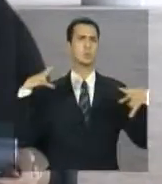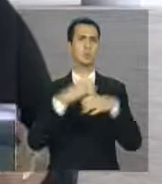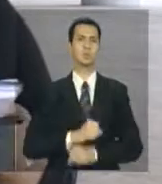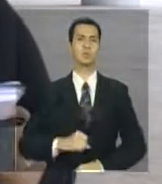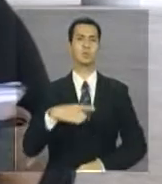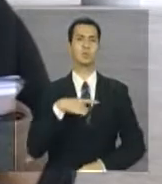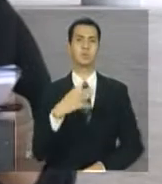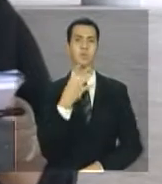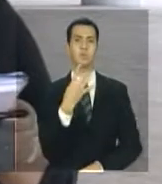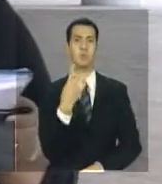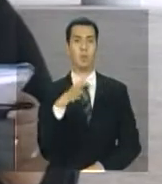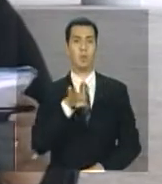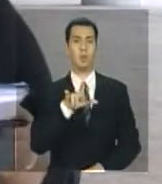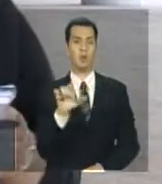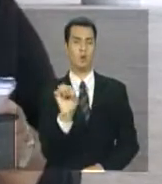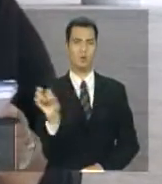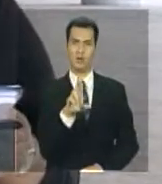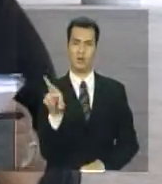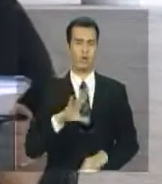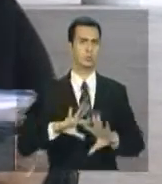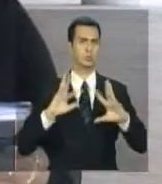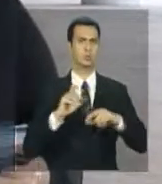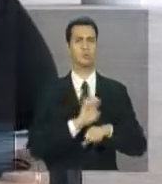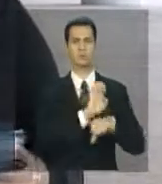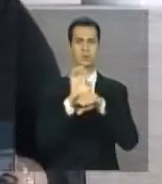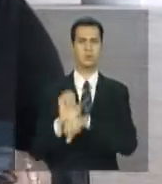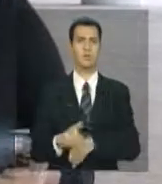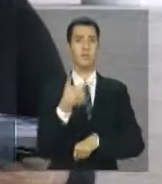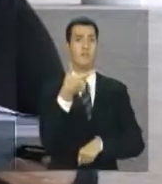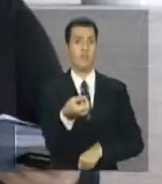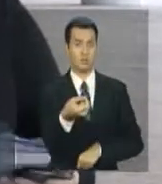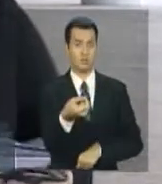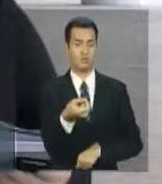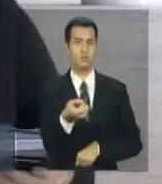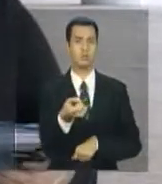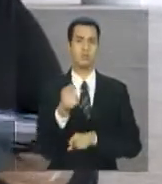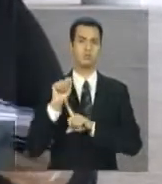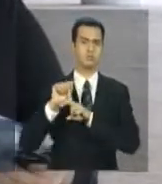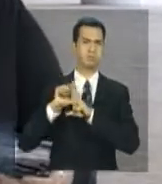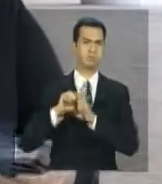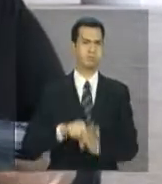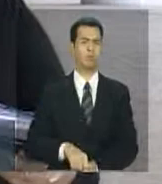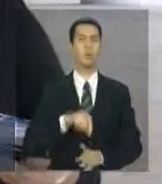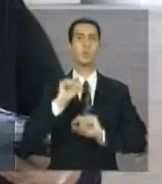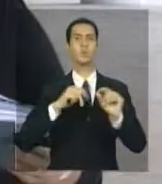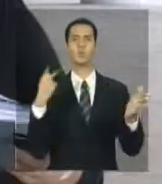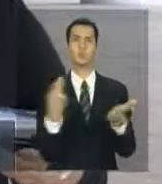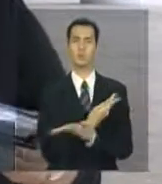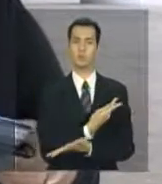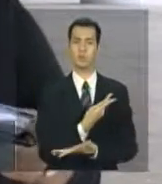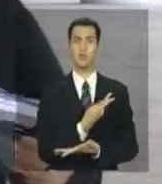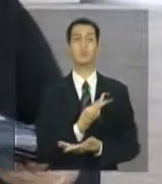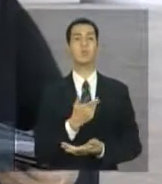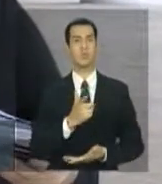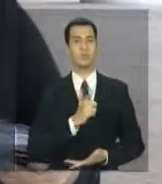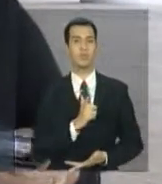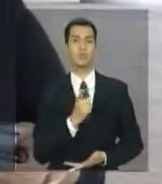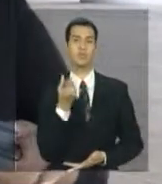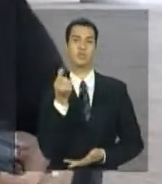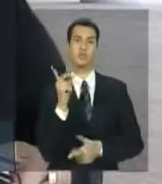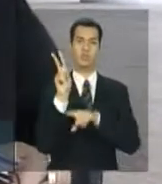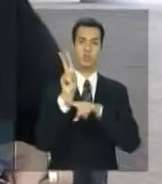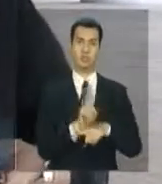de reais em crédito fiscal liberados para 20 estados nos últimos meses. Isso na prática significa mais limite